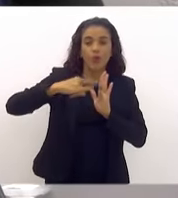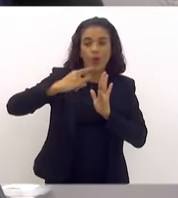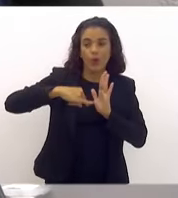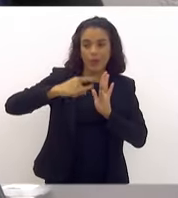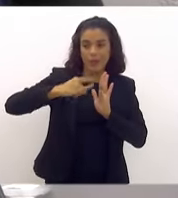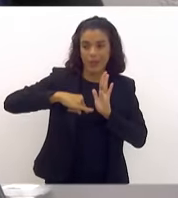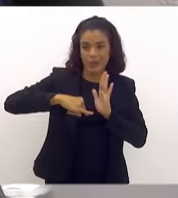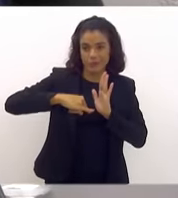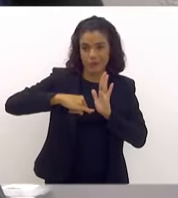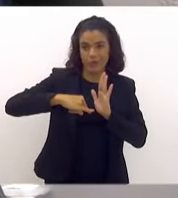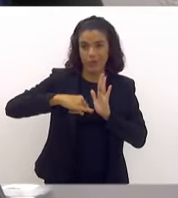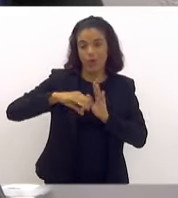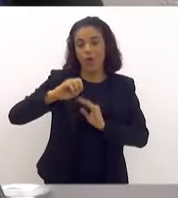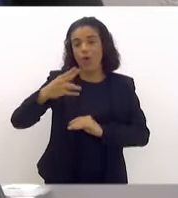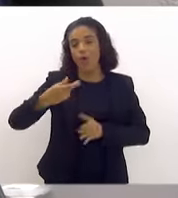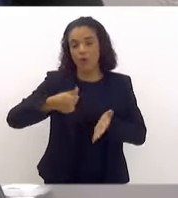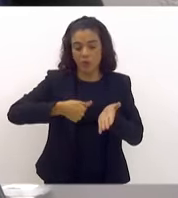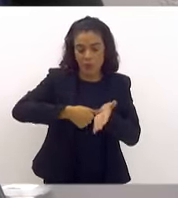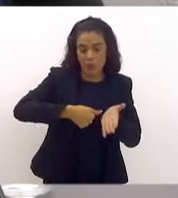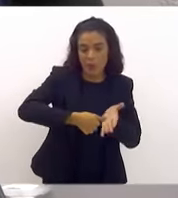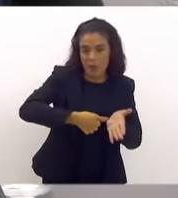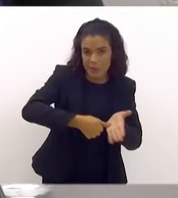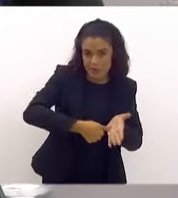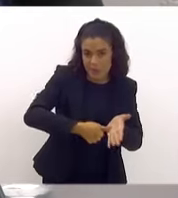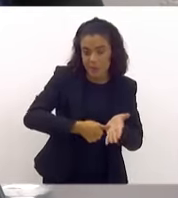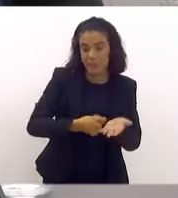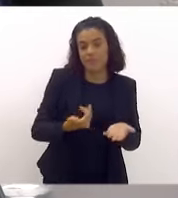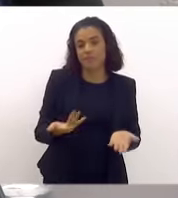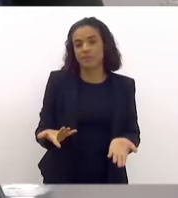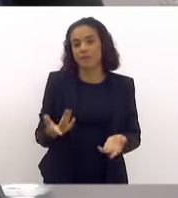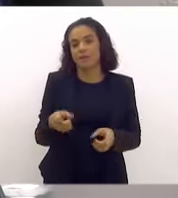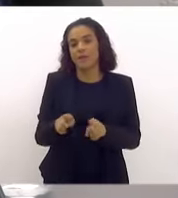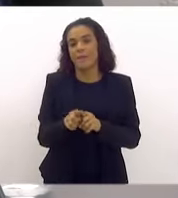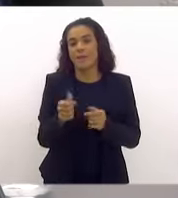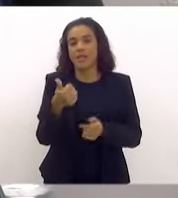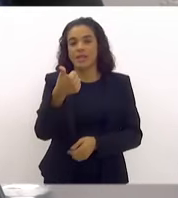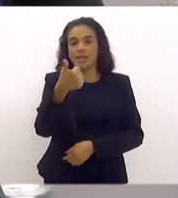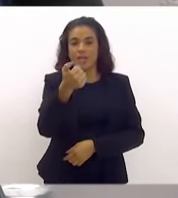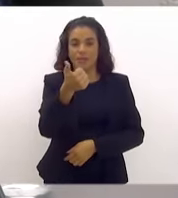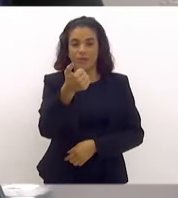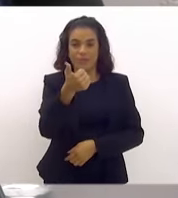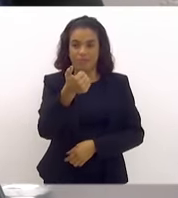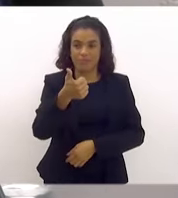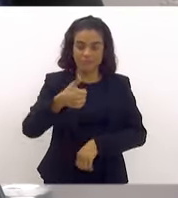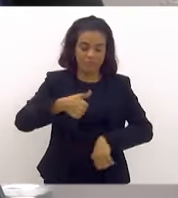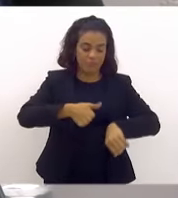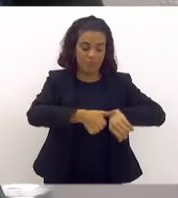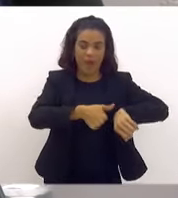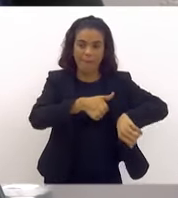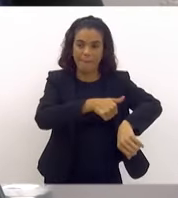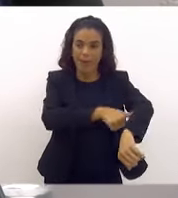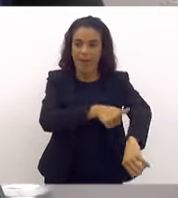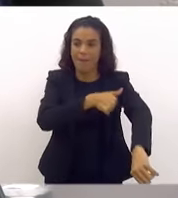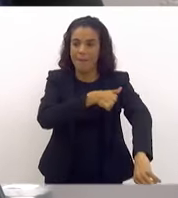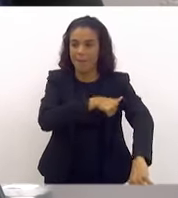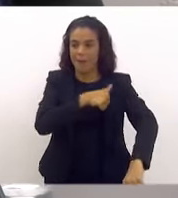suspeito na cena do crime eh ou impressões digitais que corroborem aquele o